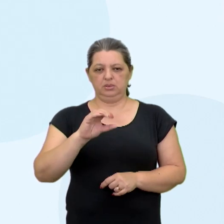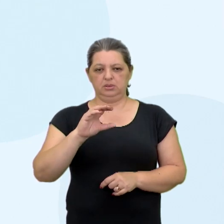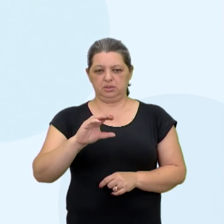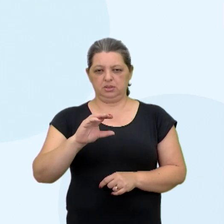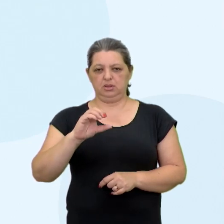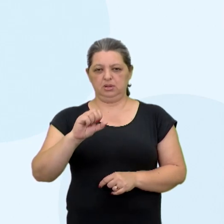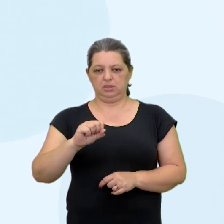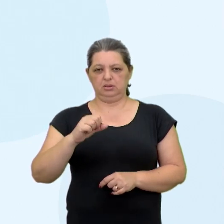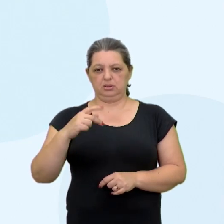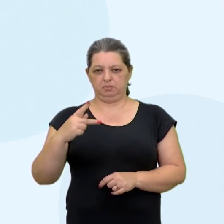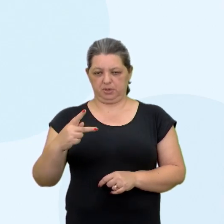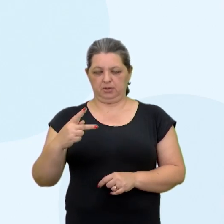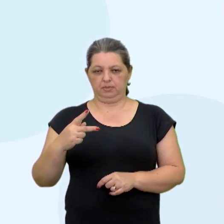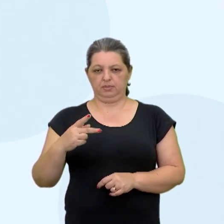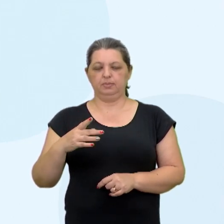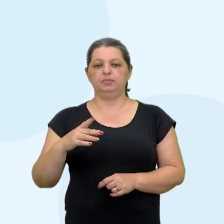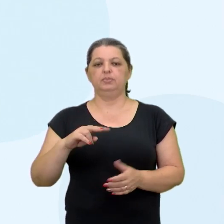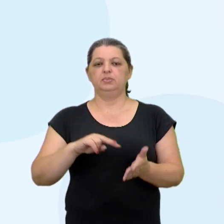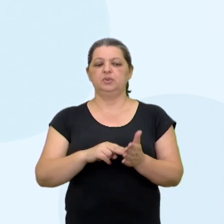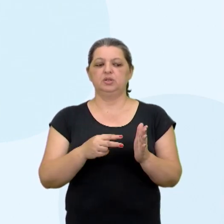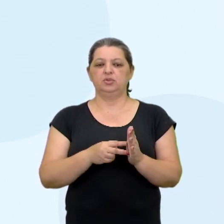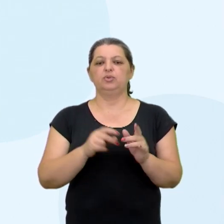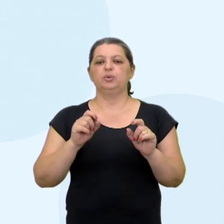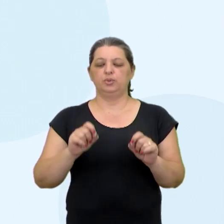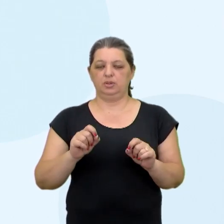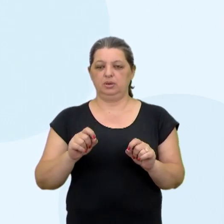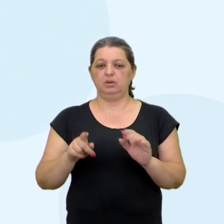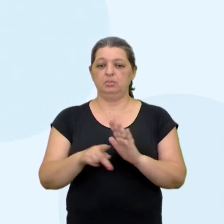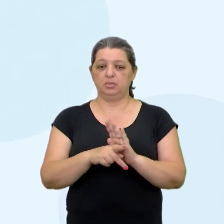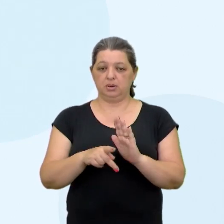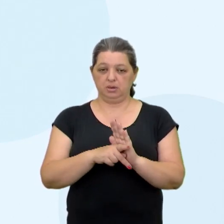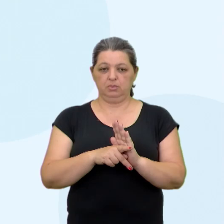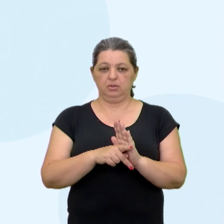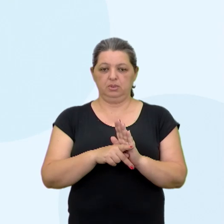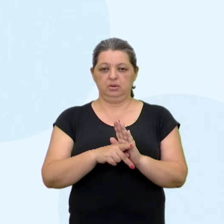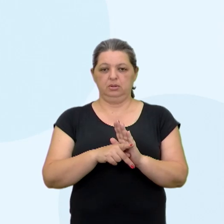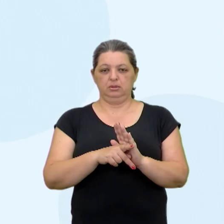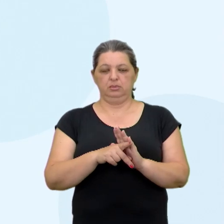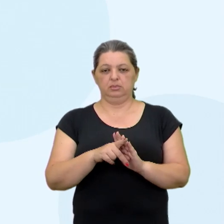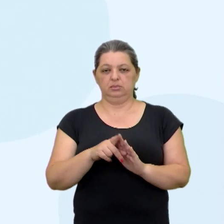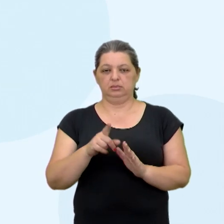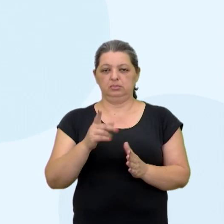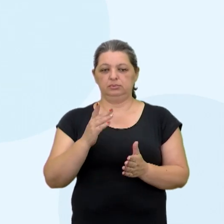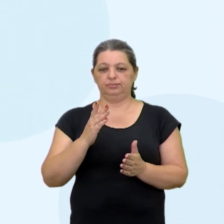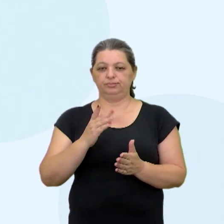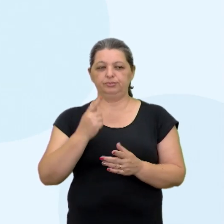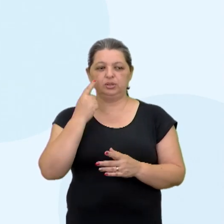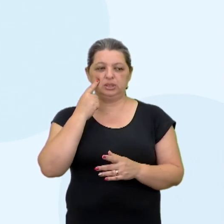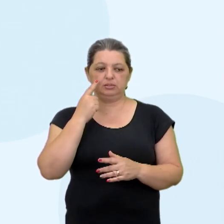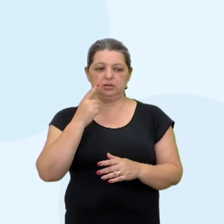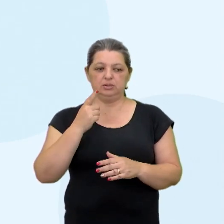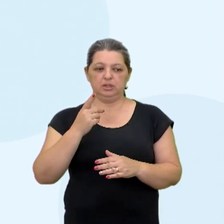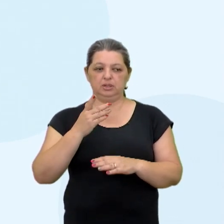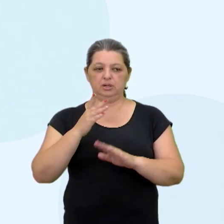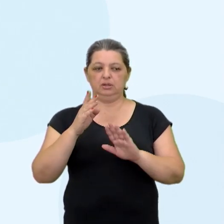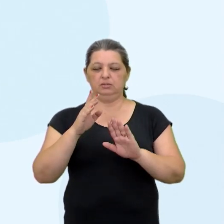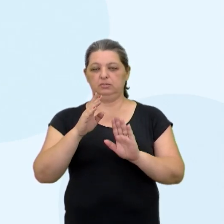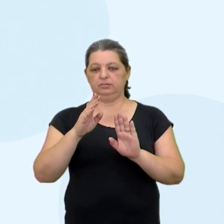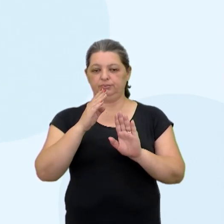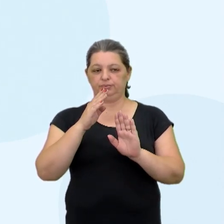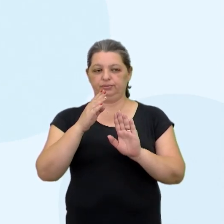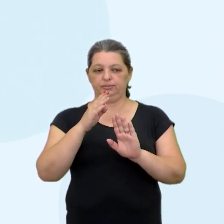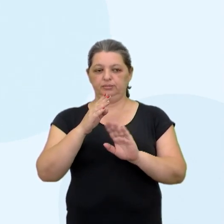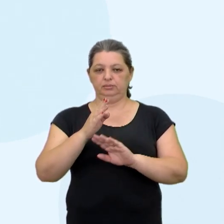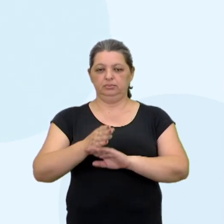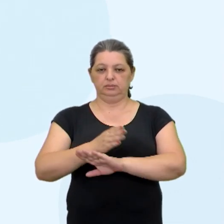ICSP. Ele, na verdade, ele transfere programas que estão instalados em outros hardwares, tá? E isso pode ser o seu próprio